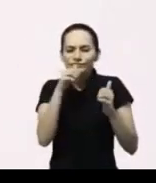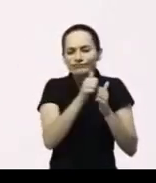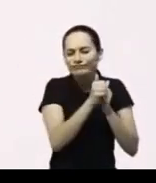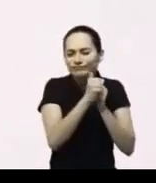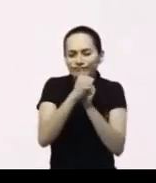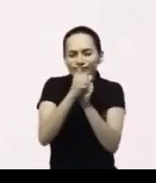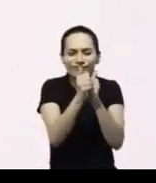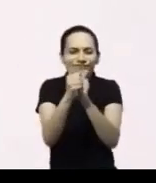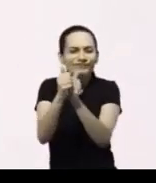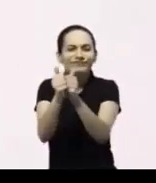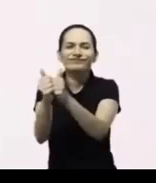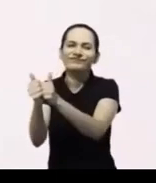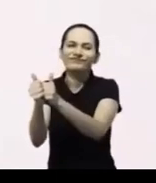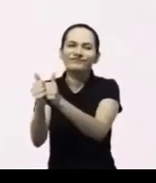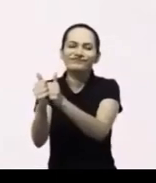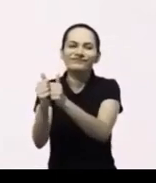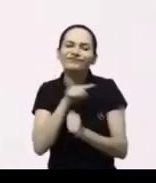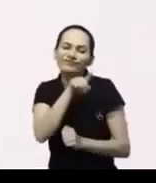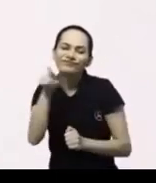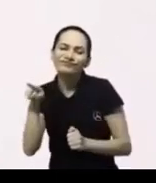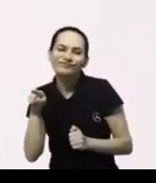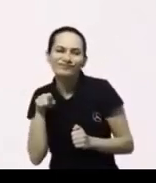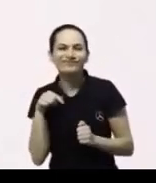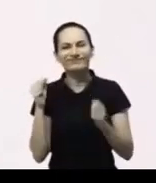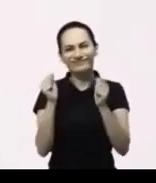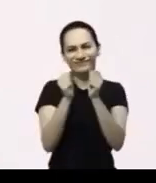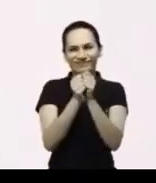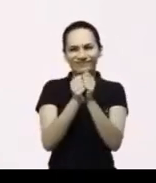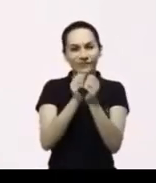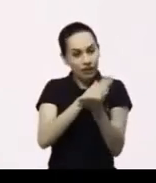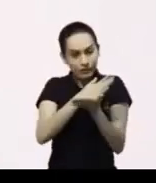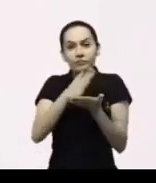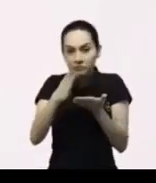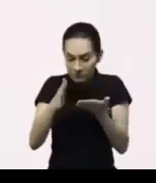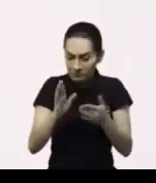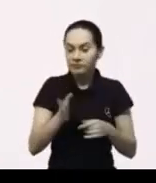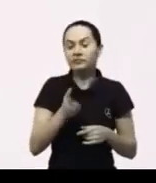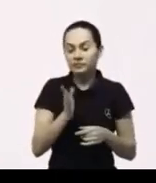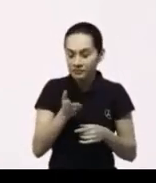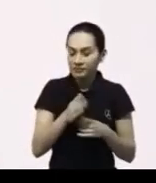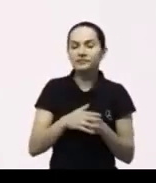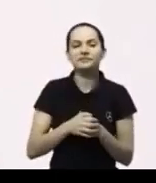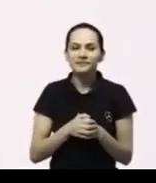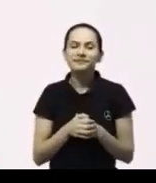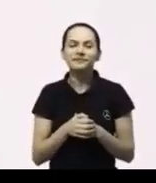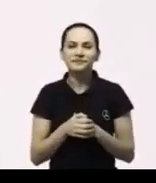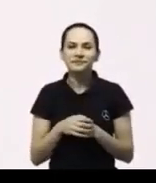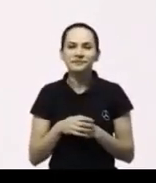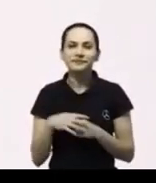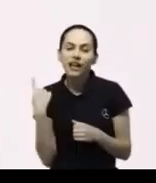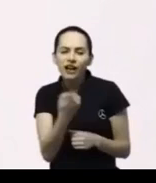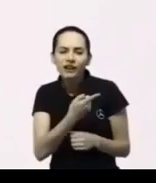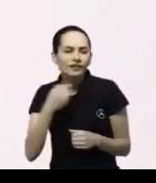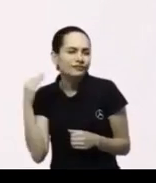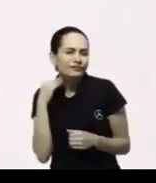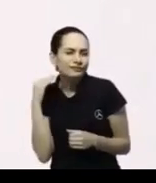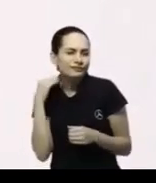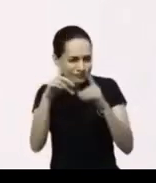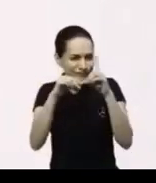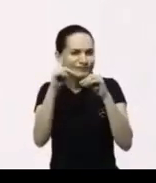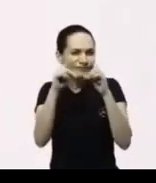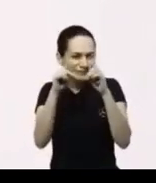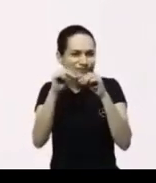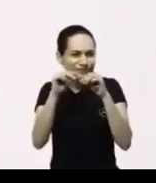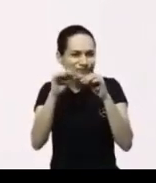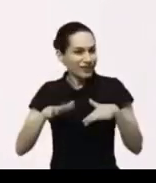lado a lado com vocês desde o início. Nós, do Banco Mercedes-Benz,